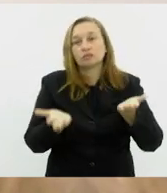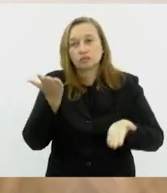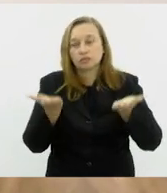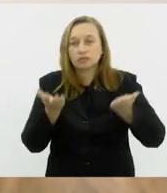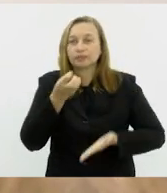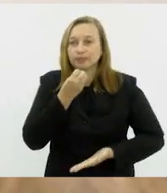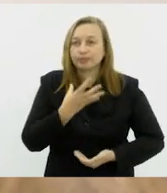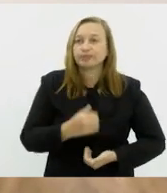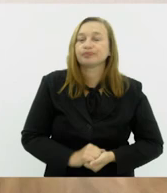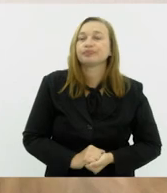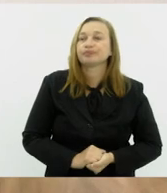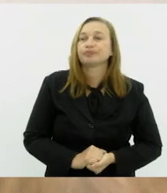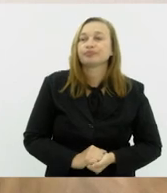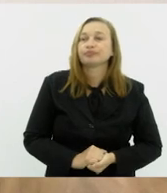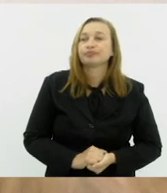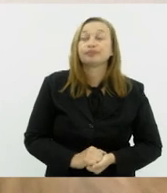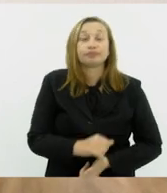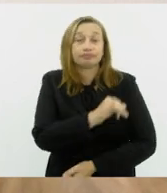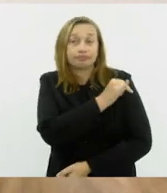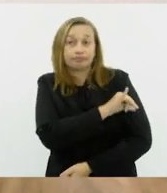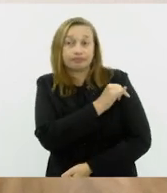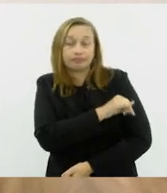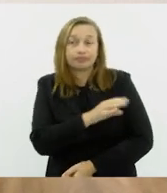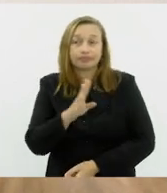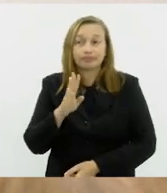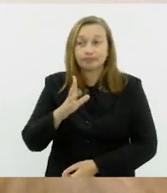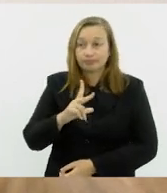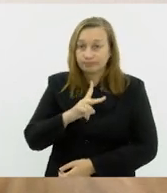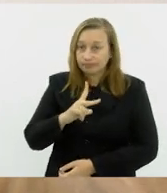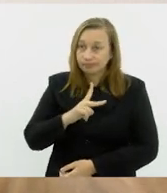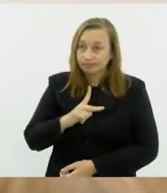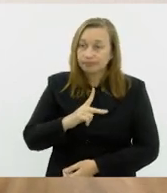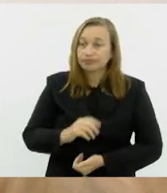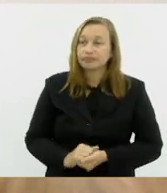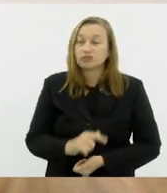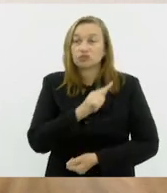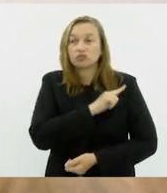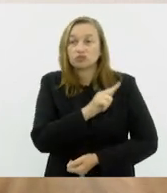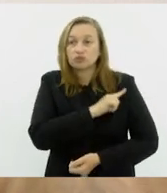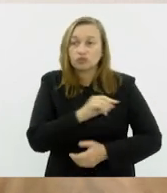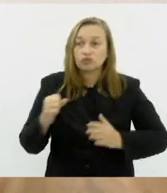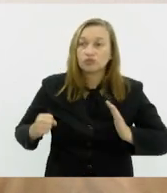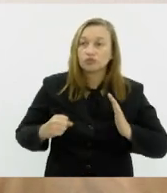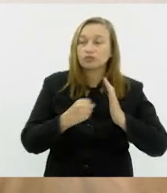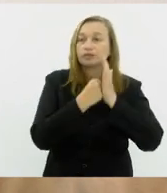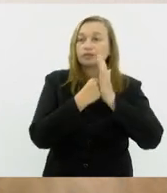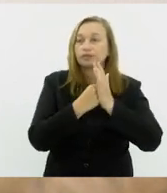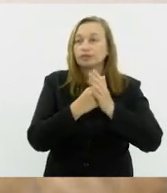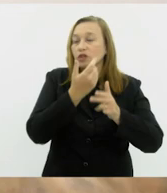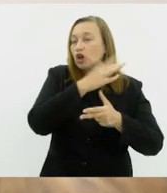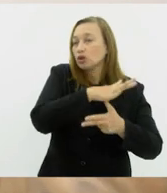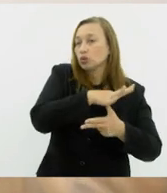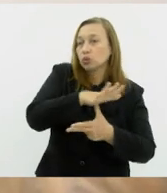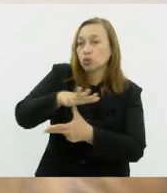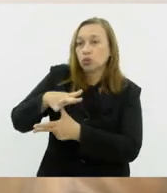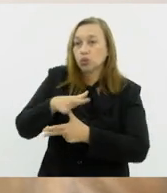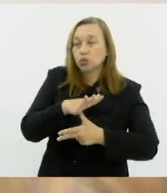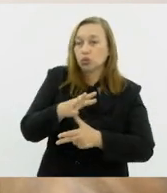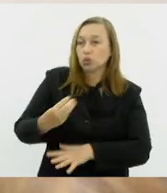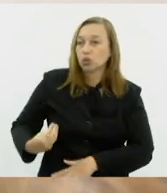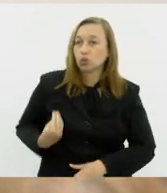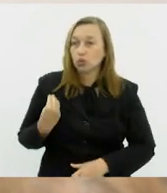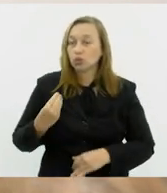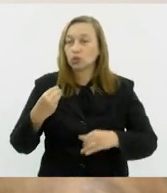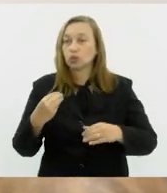bom. No cenário do Rio de Janeiro, um foco particular tem sido a gestão do impacto de voos panorâmicos na qualidade da vida urbana.